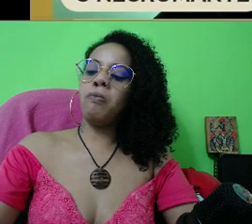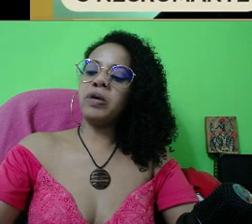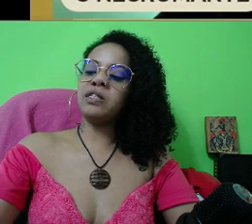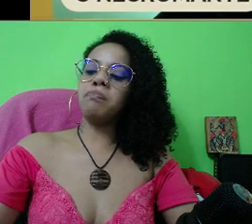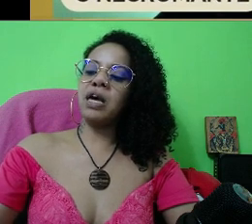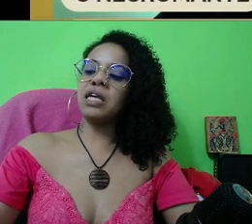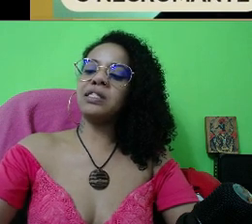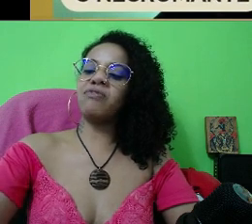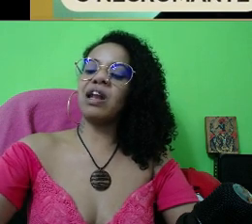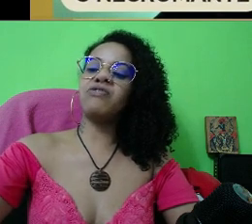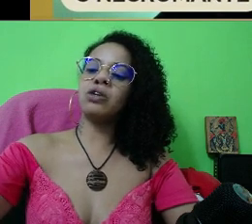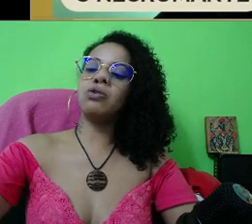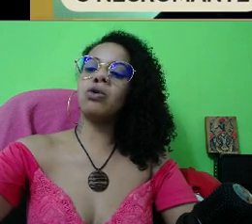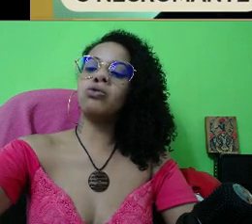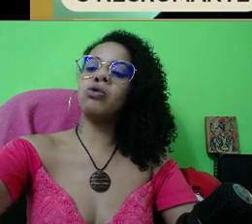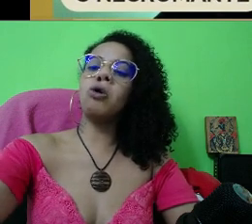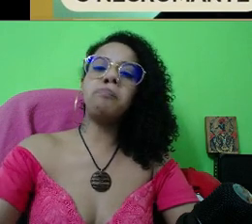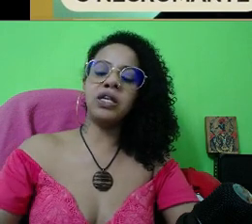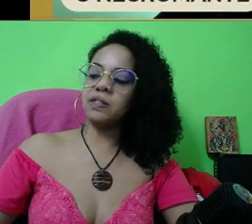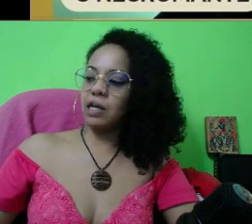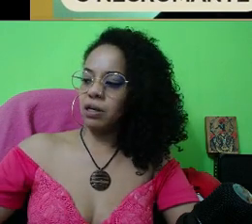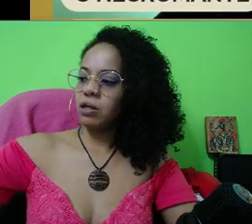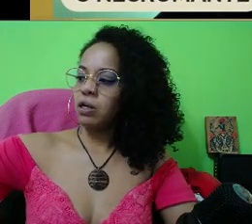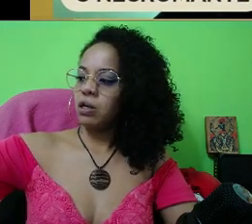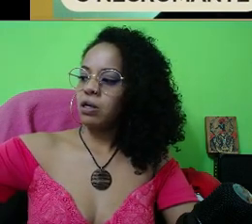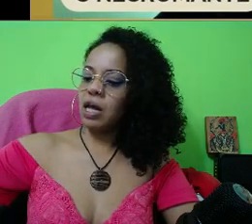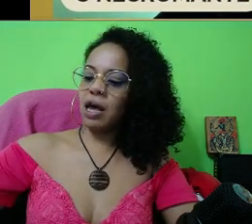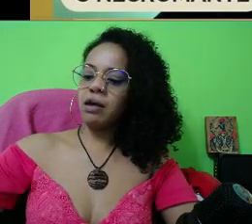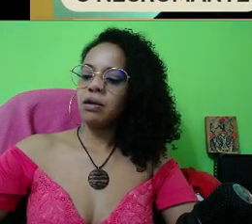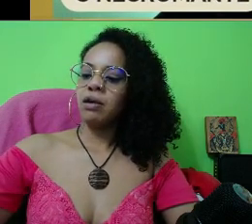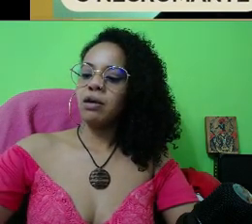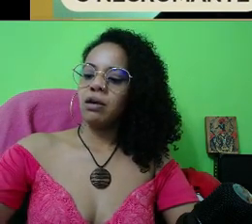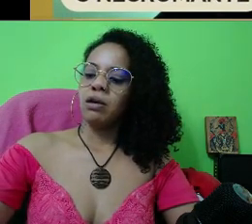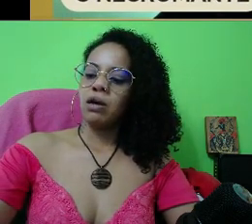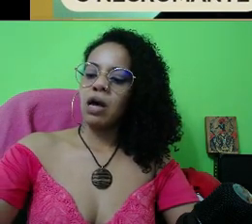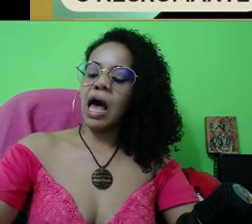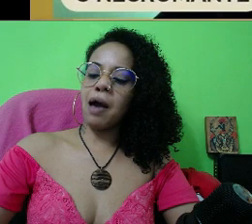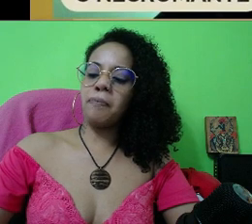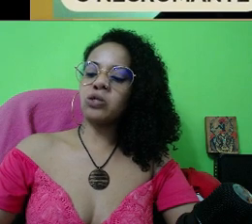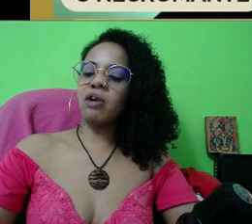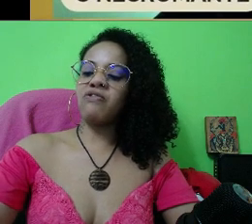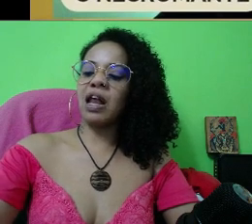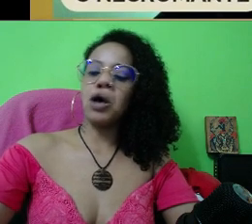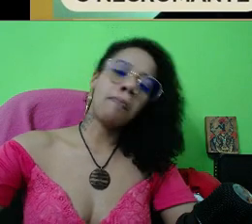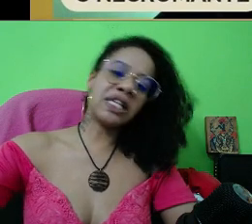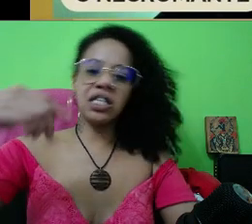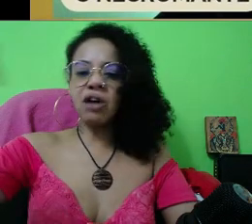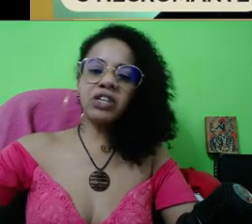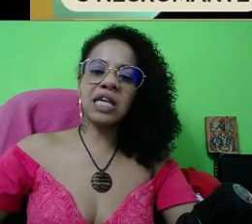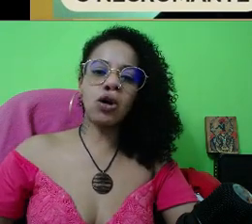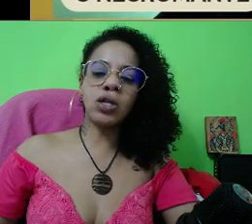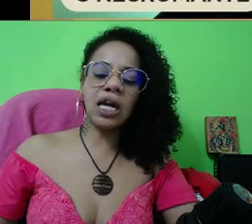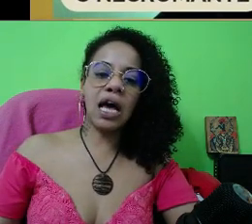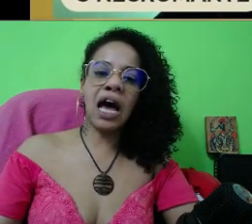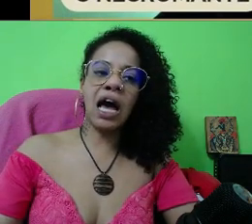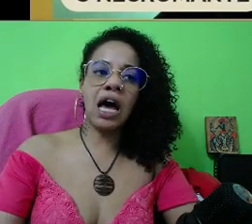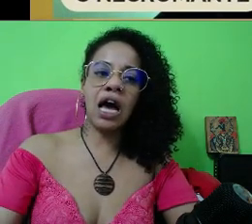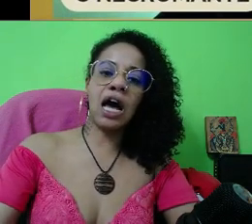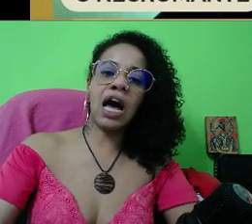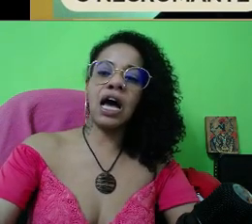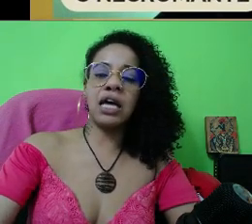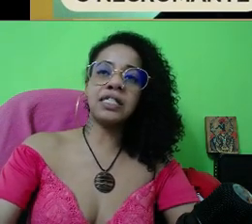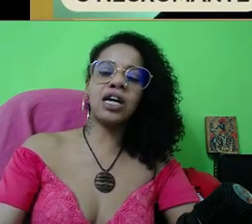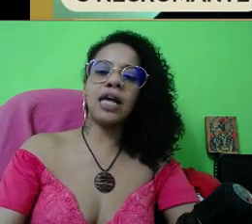o perceber estava lá fazendo couro com golpista né aí a pessoa fala mas então você contra